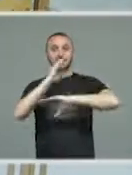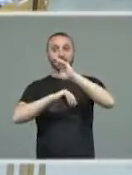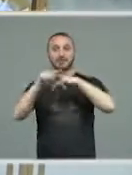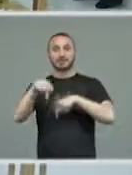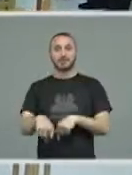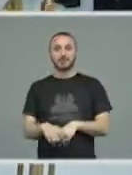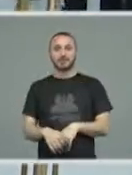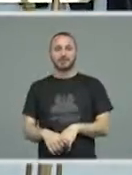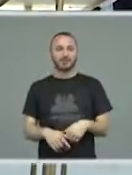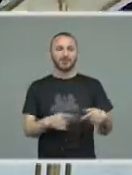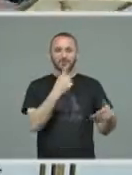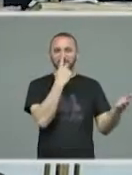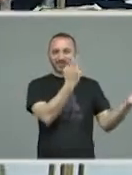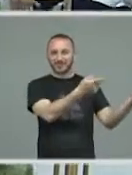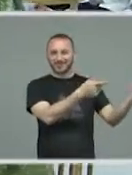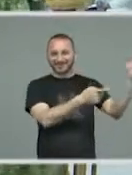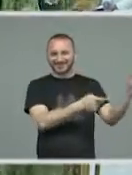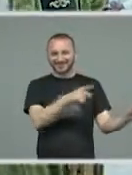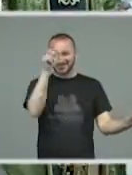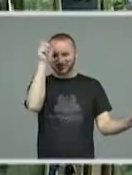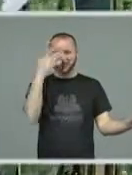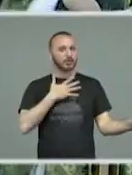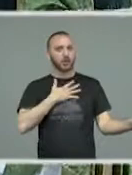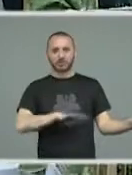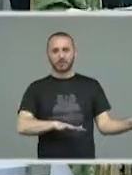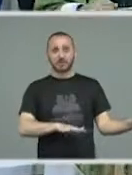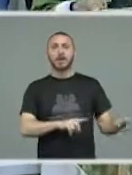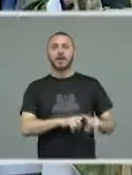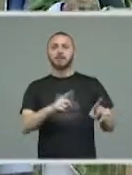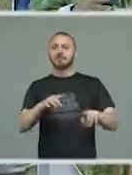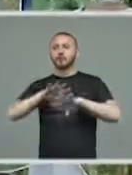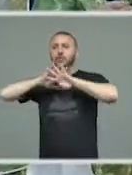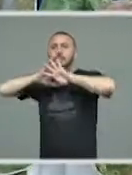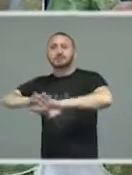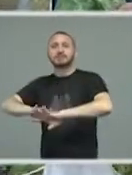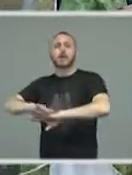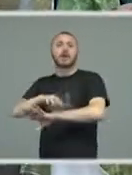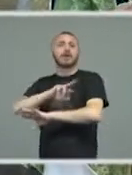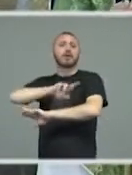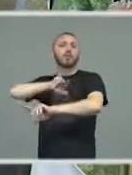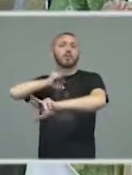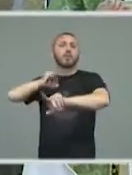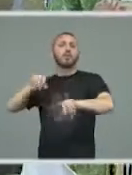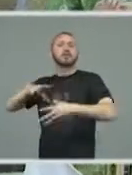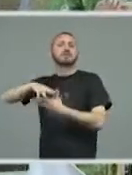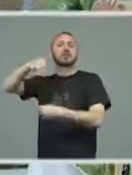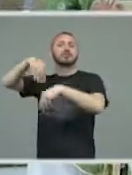o fedorento que não gosta de alegria, mas pelas confissões. Você imagina quantas almas no